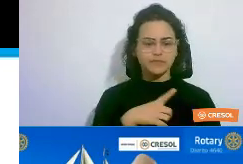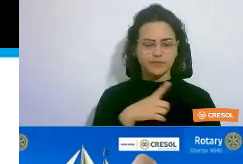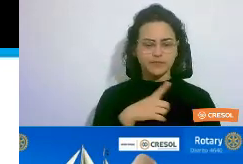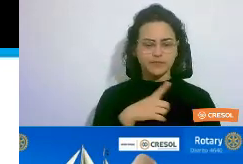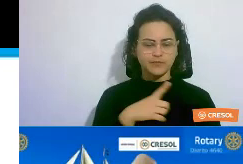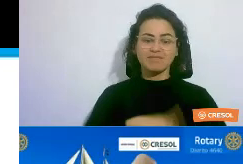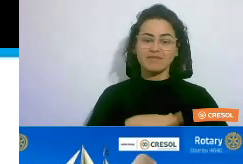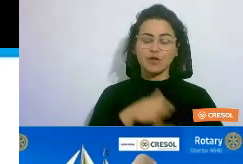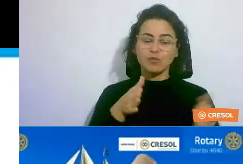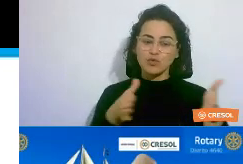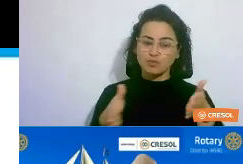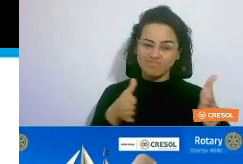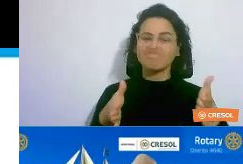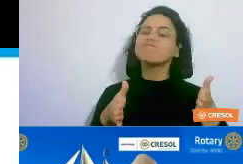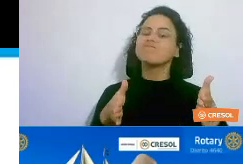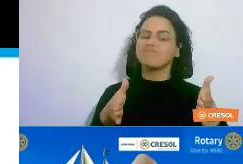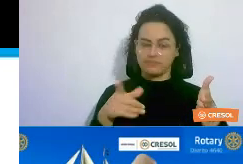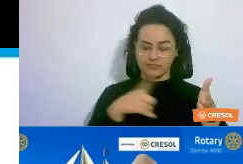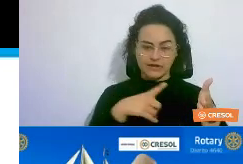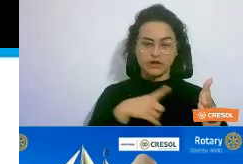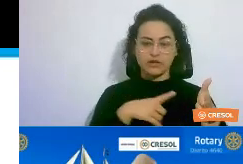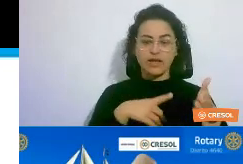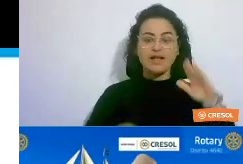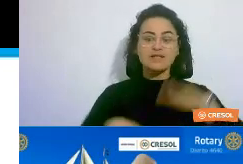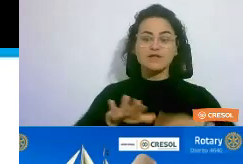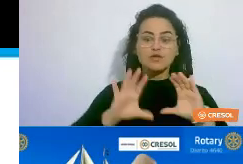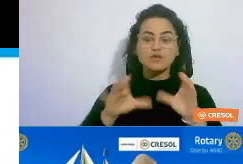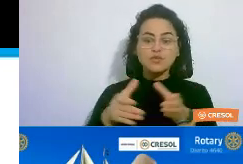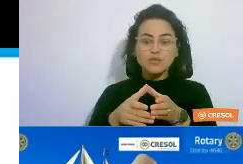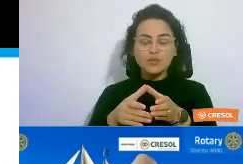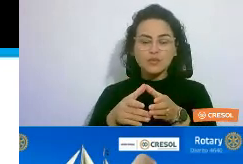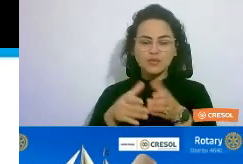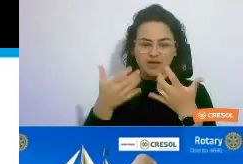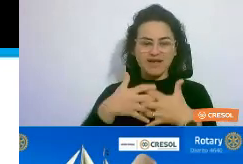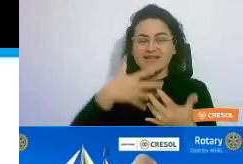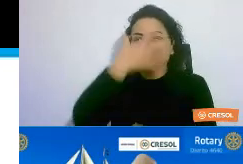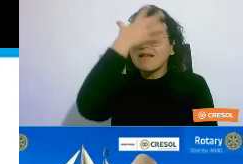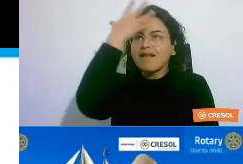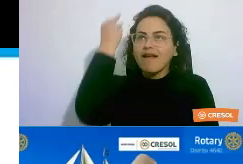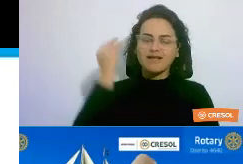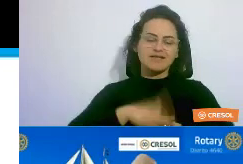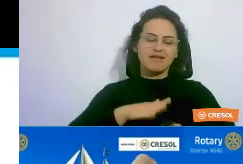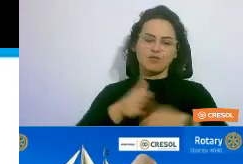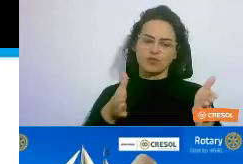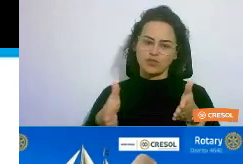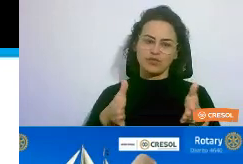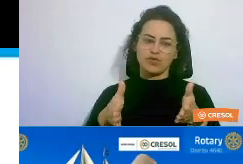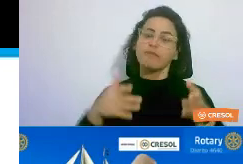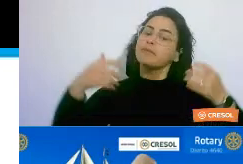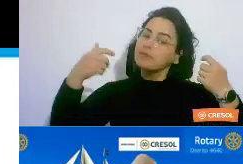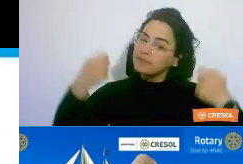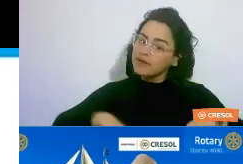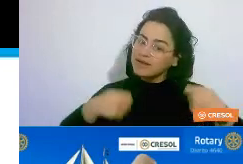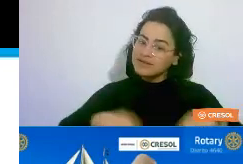infelizmente, eles esquecem desse prazo. Então, assim, eu queria reforçar aqui a